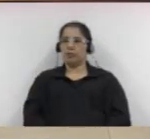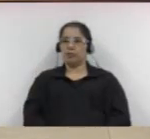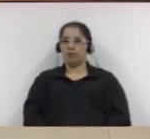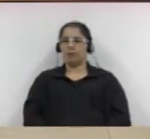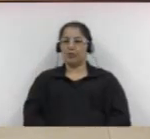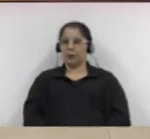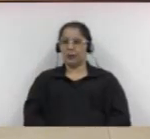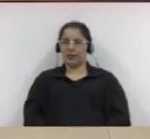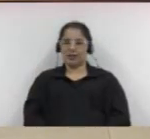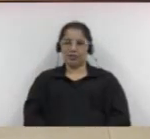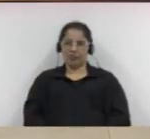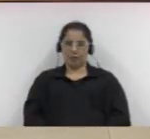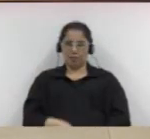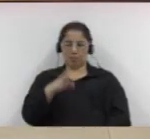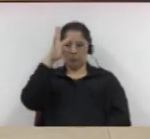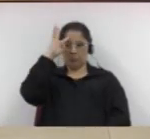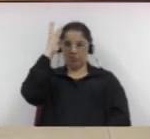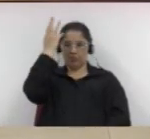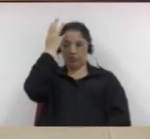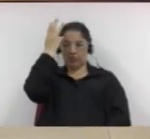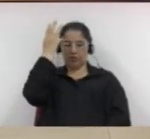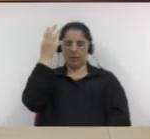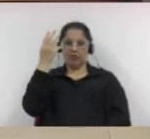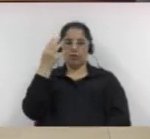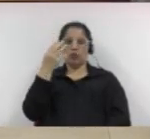ao executivo. Requerimento